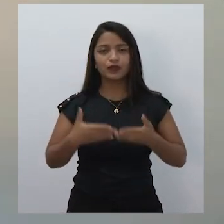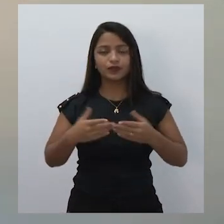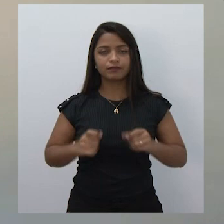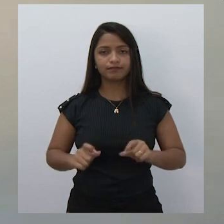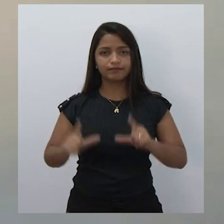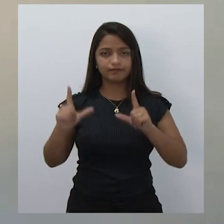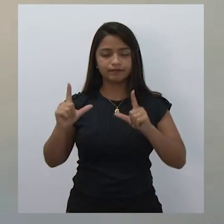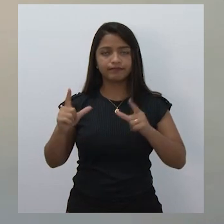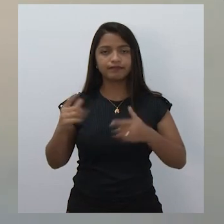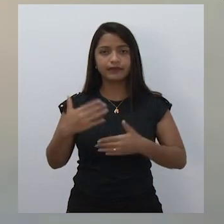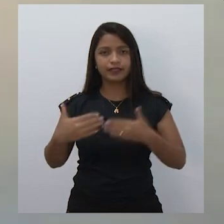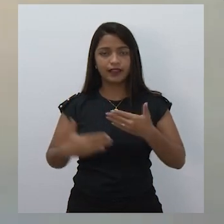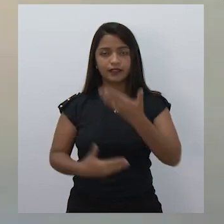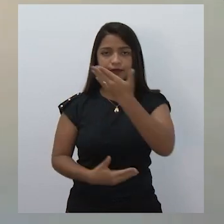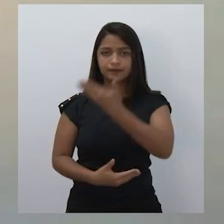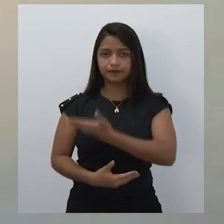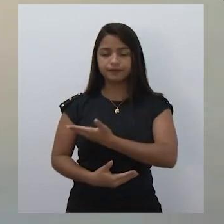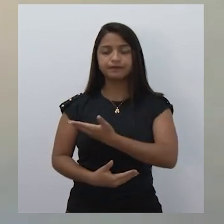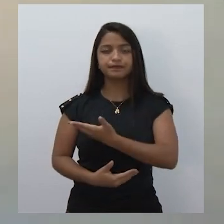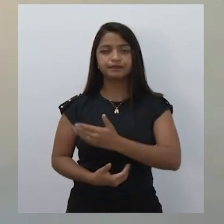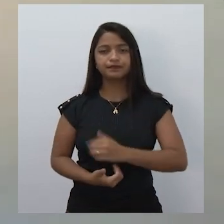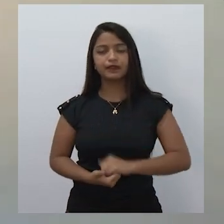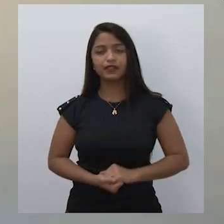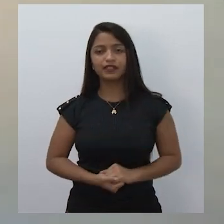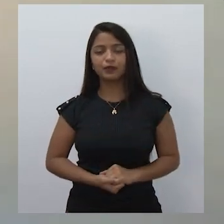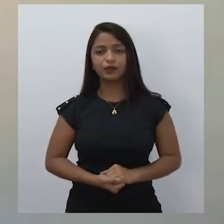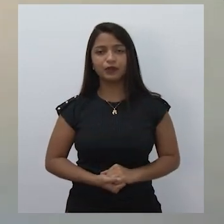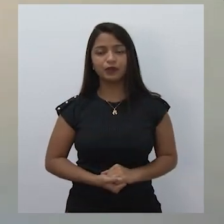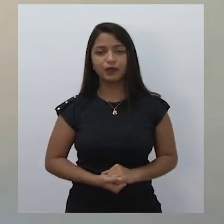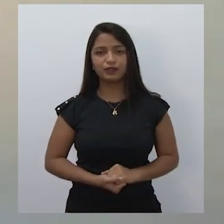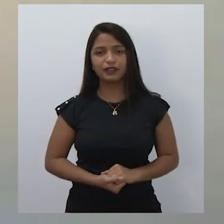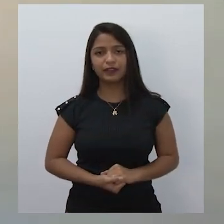próximo slide, tem um filmezinho.